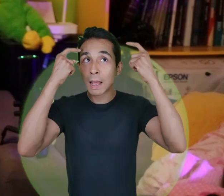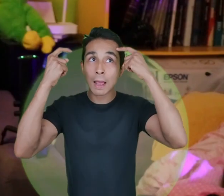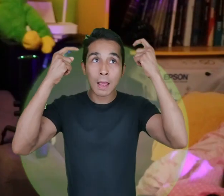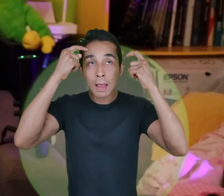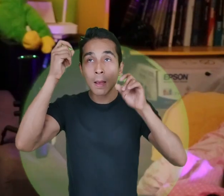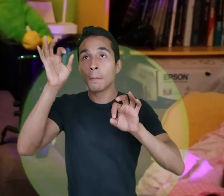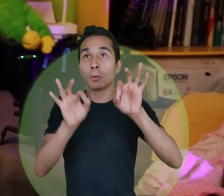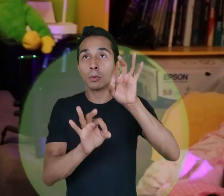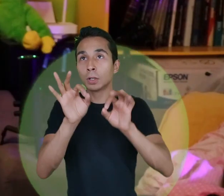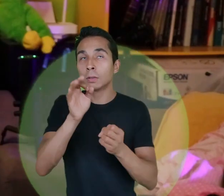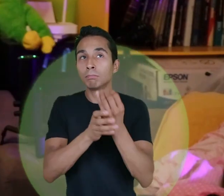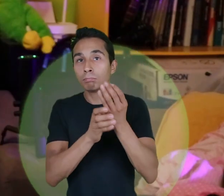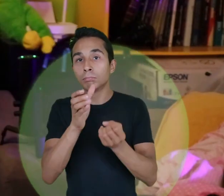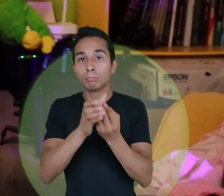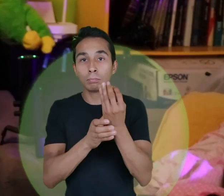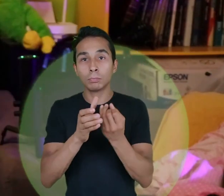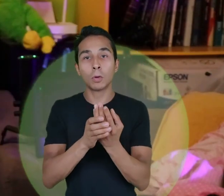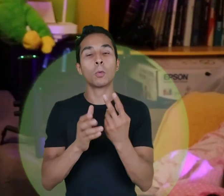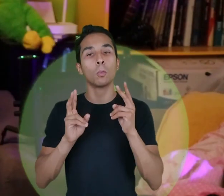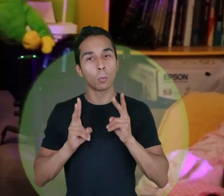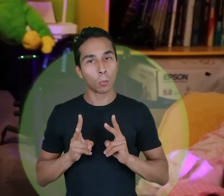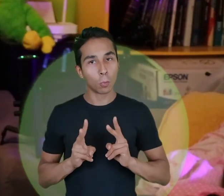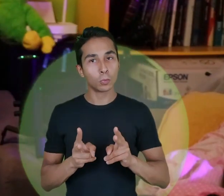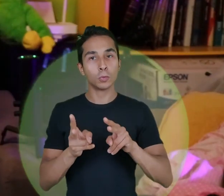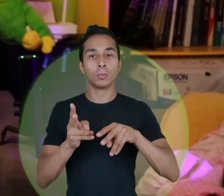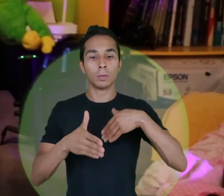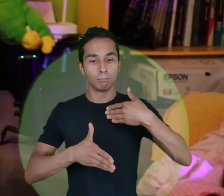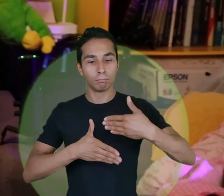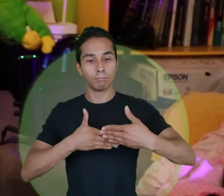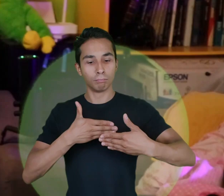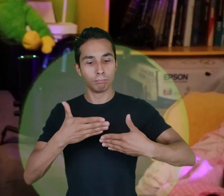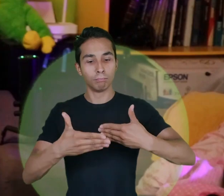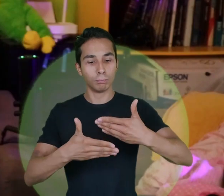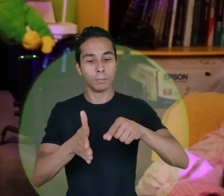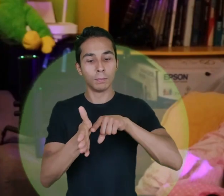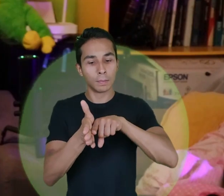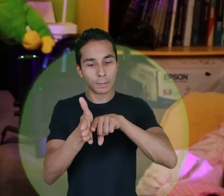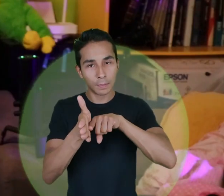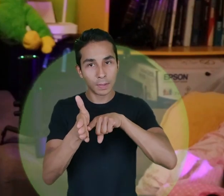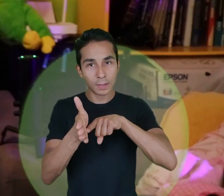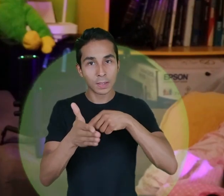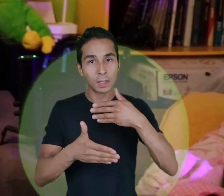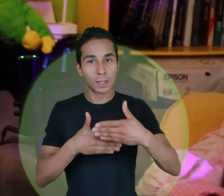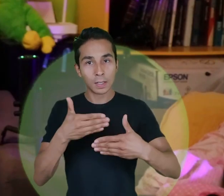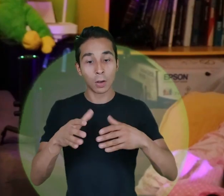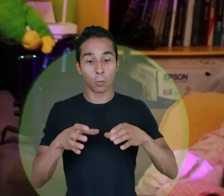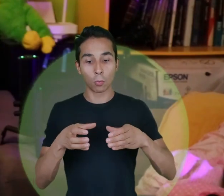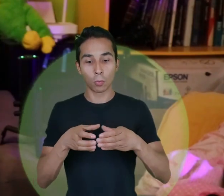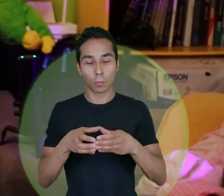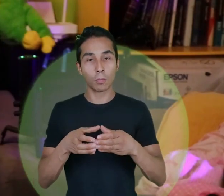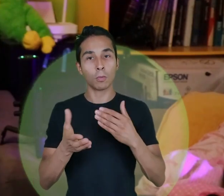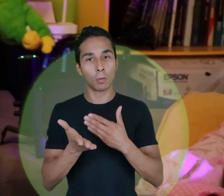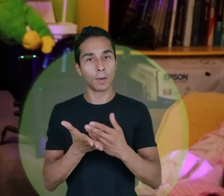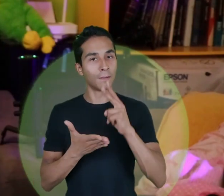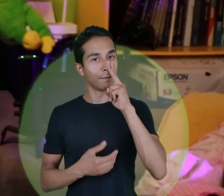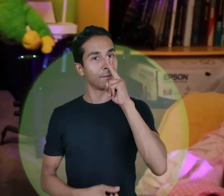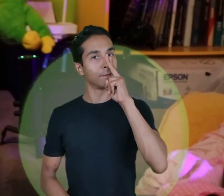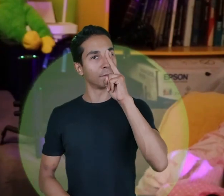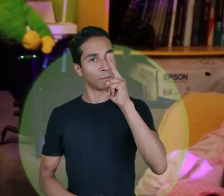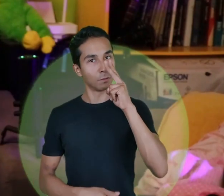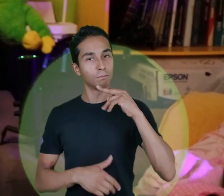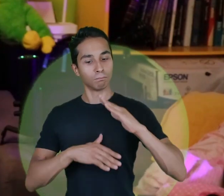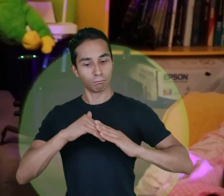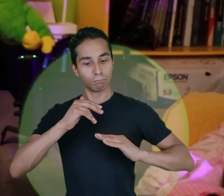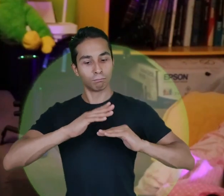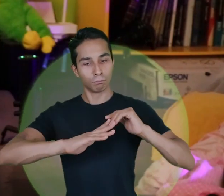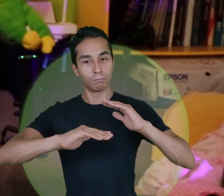ideias, para novos projetos, para uma continuidade aí da pesquisa, para entender como que funciona o seu território e como que o grupo se forma através